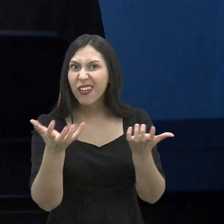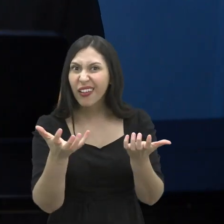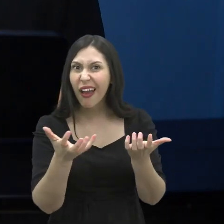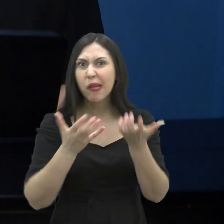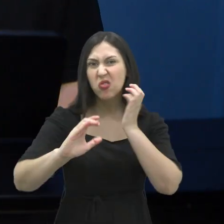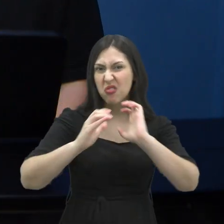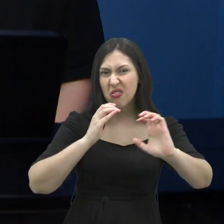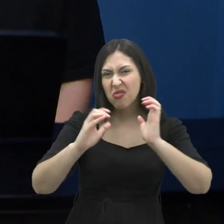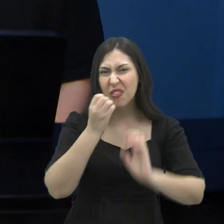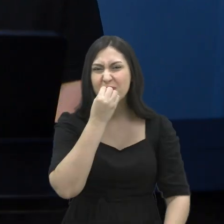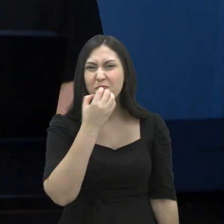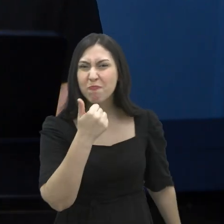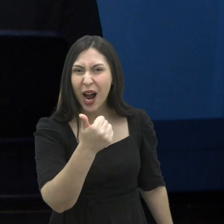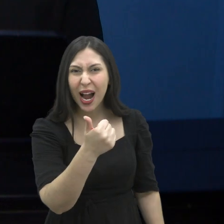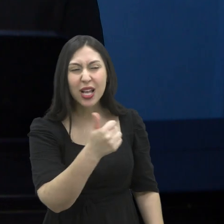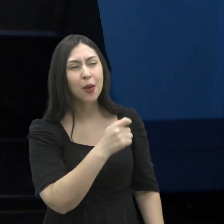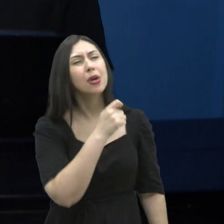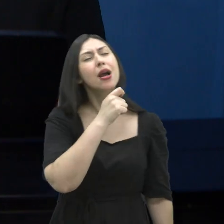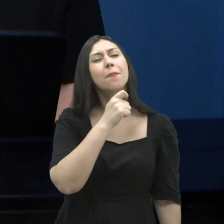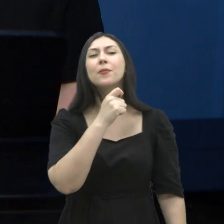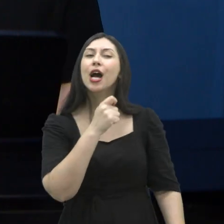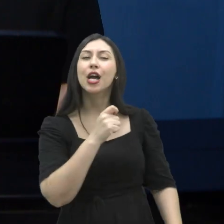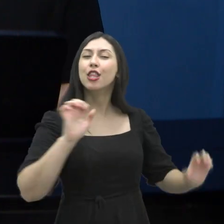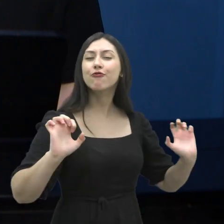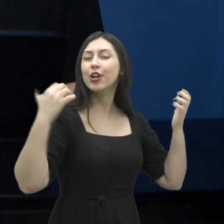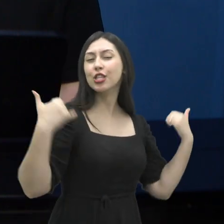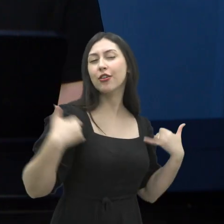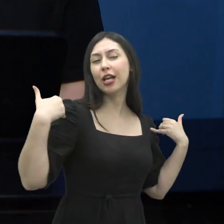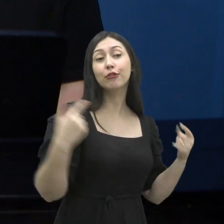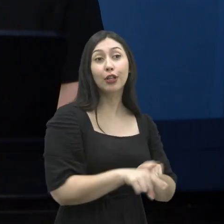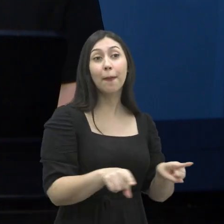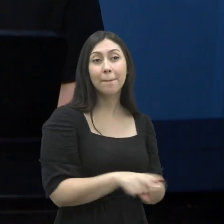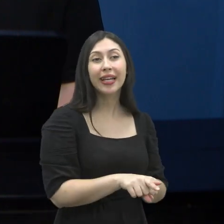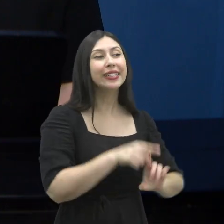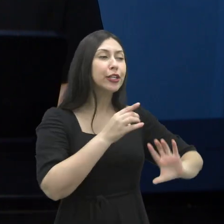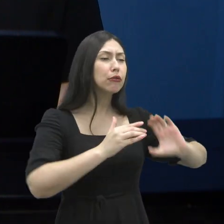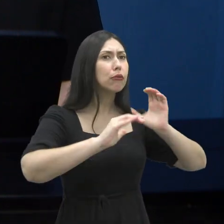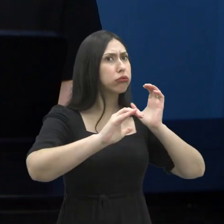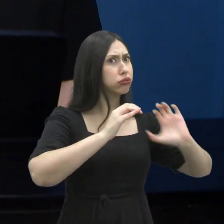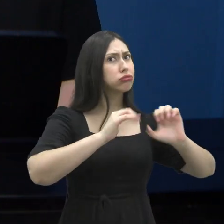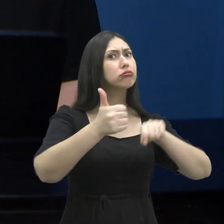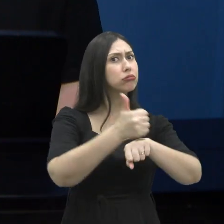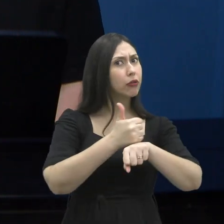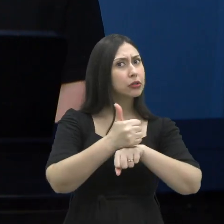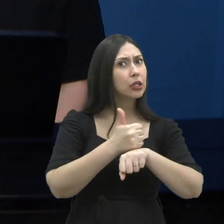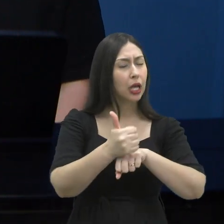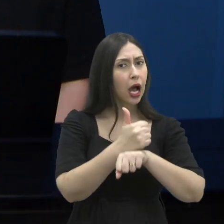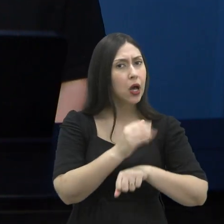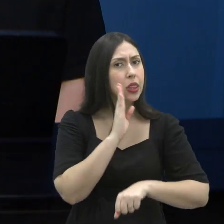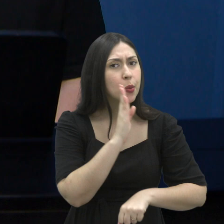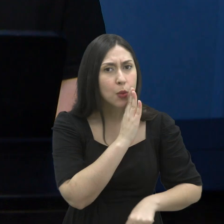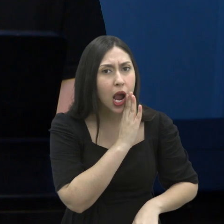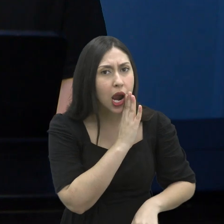arrasar no karaokê, nas festas de aniversário, no chuveiro, ou até mesmo, claro, cantar profissionalmente em barzinho? A